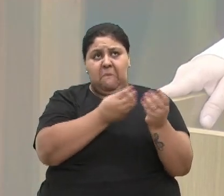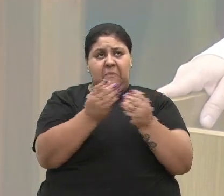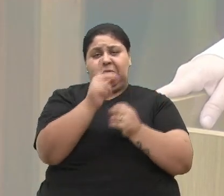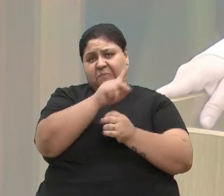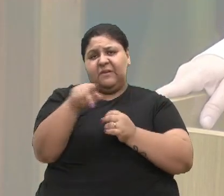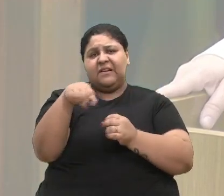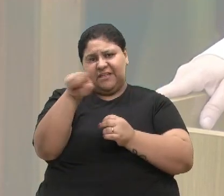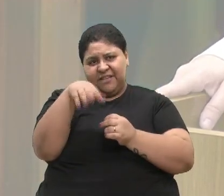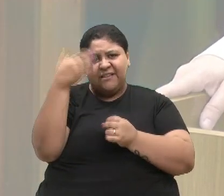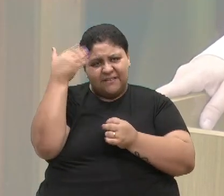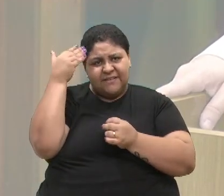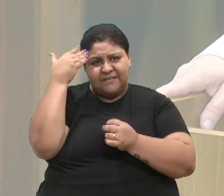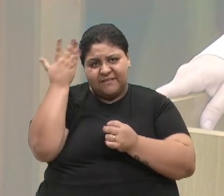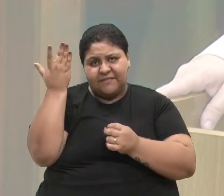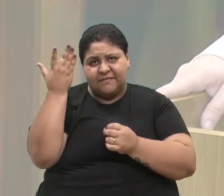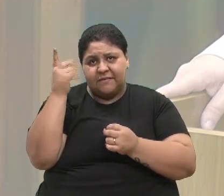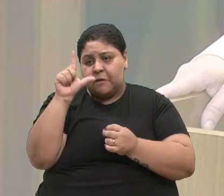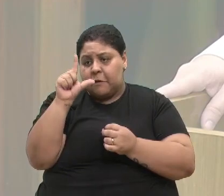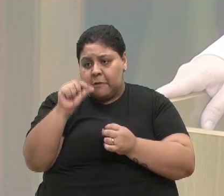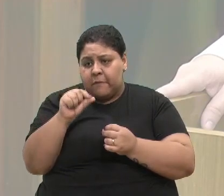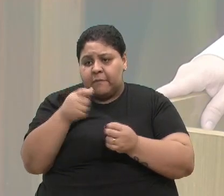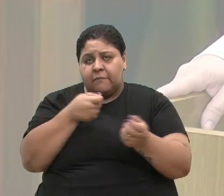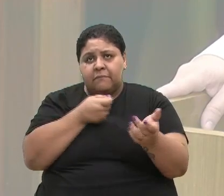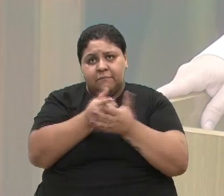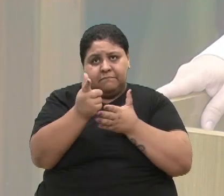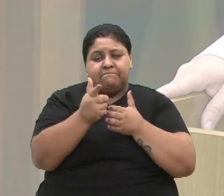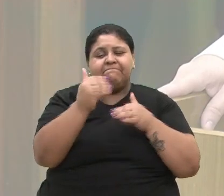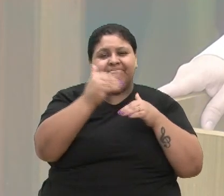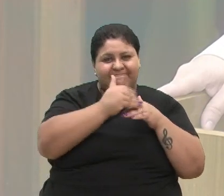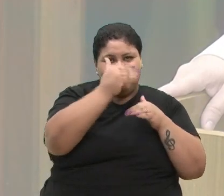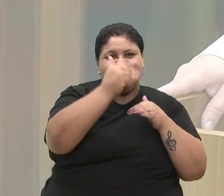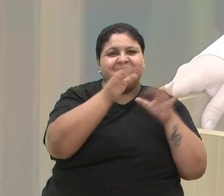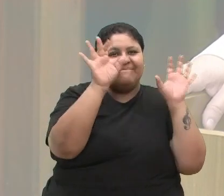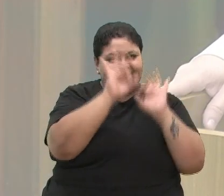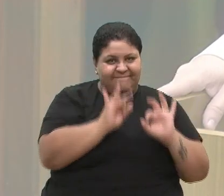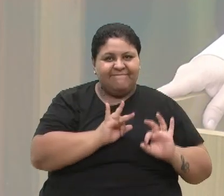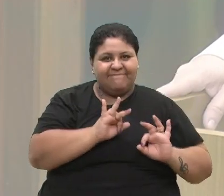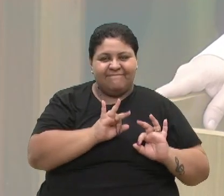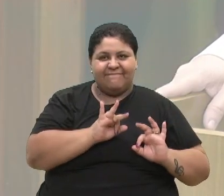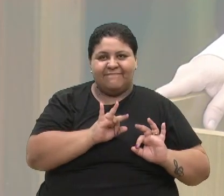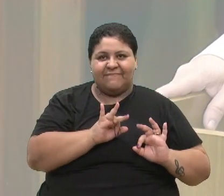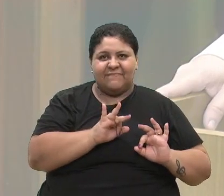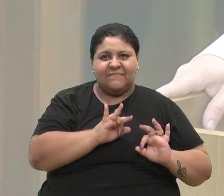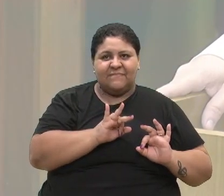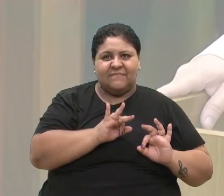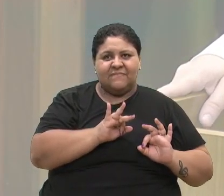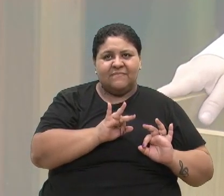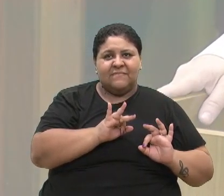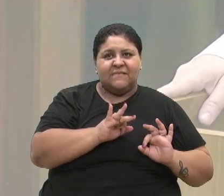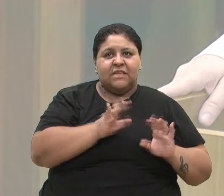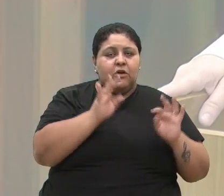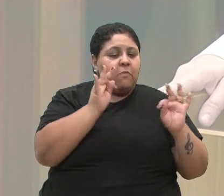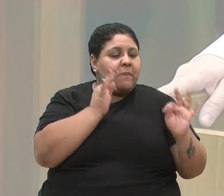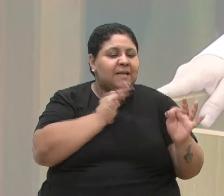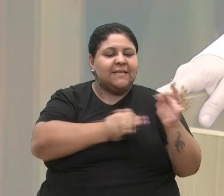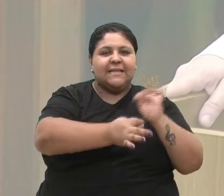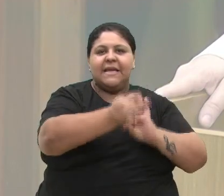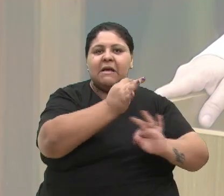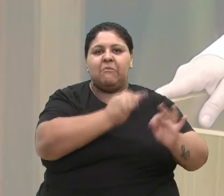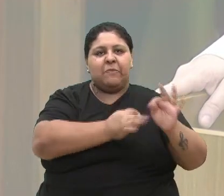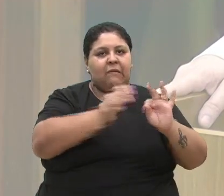que, mas era onde eu menos ganhava, mas onde eu mais ficava feliz. Era tal como uma terapia não